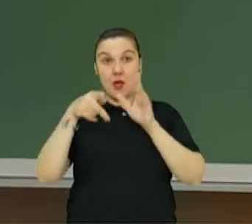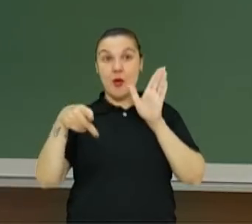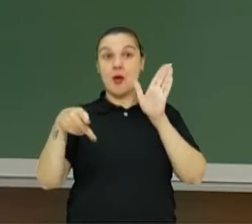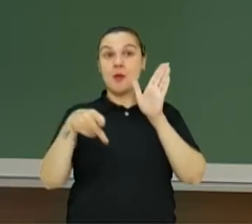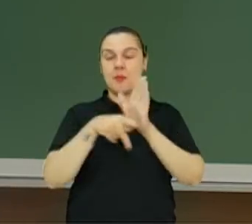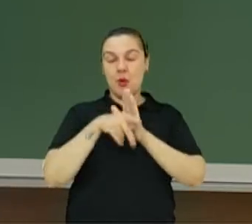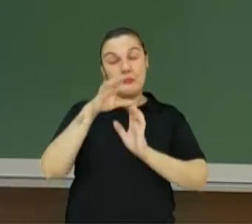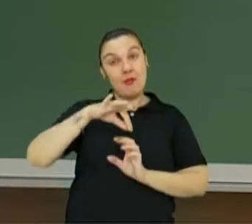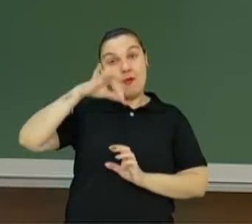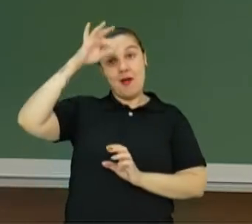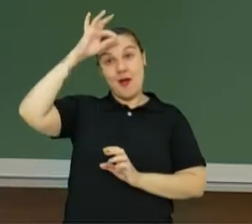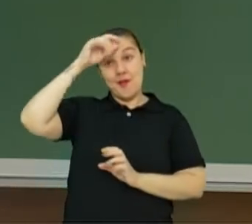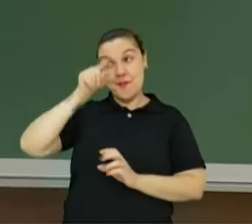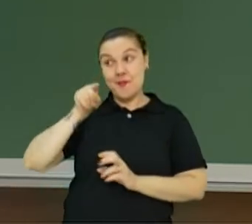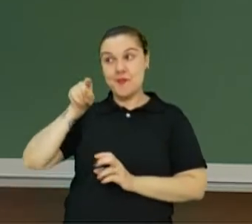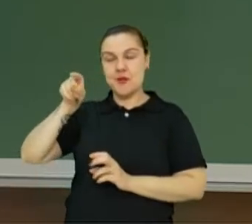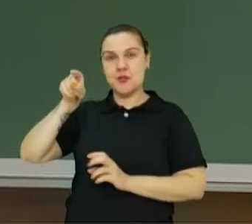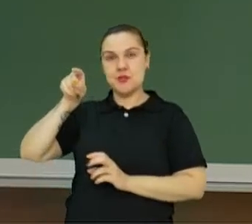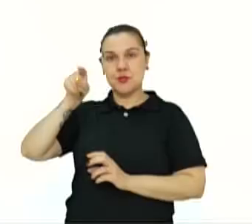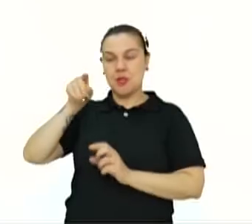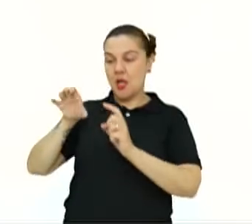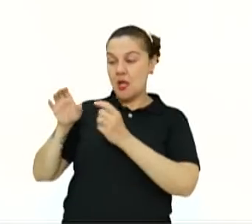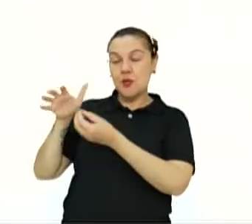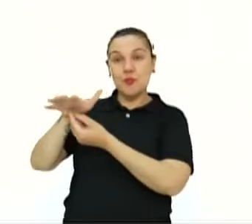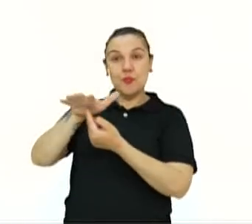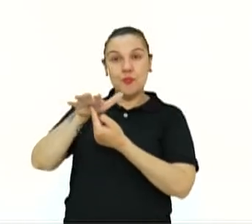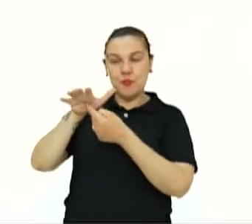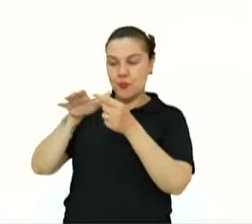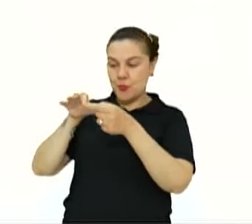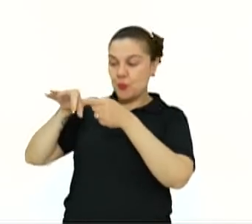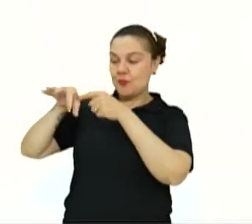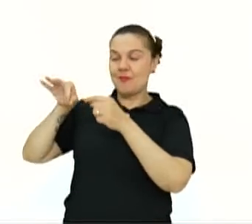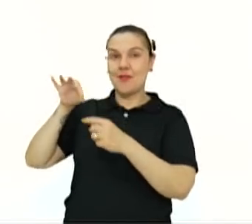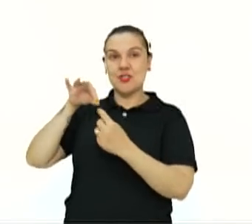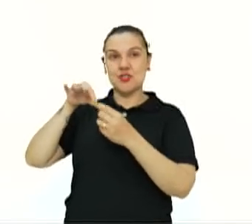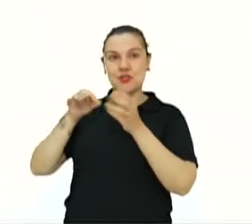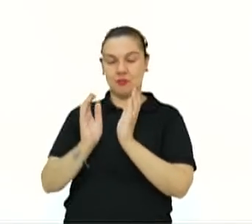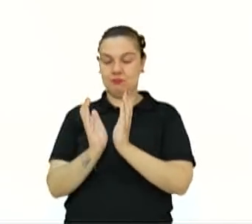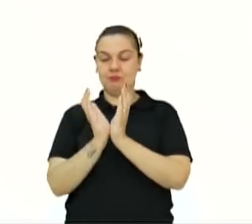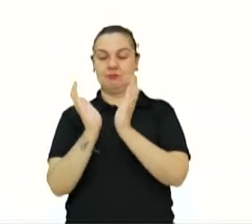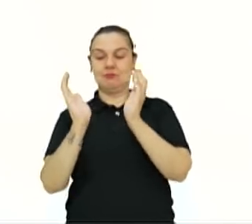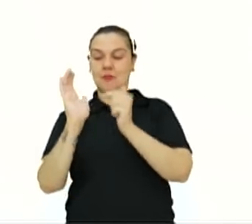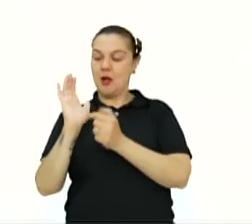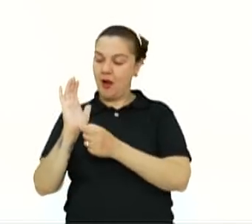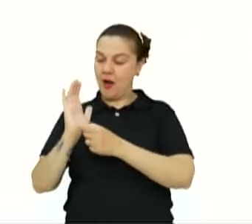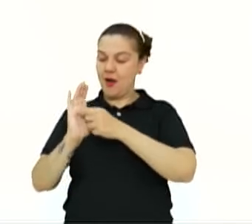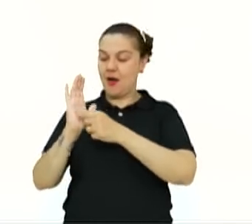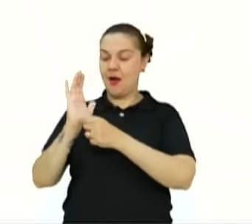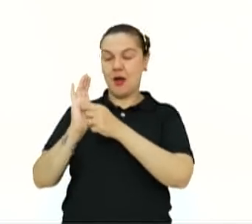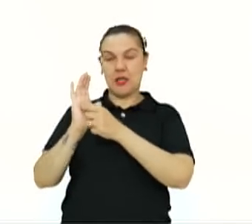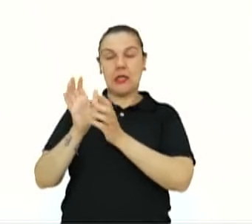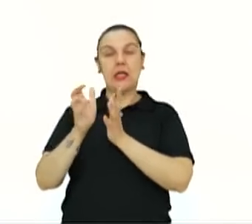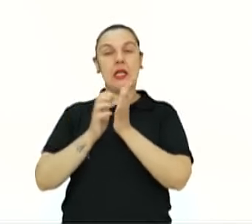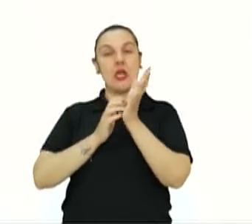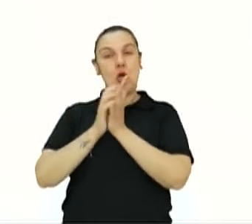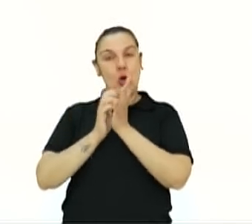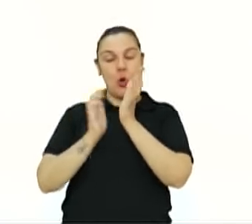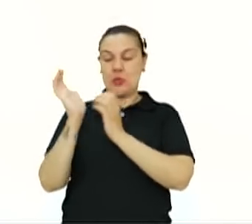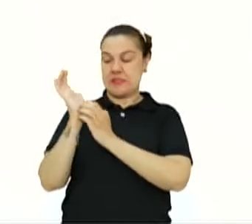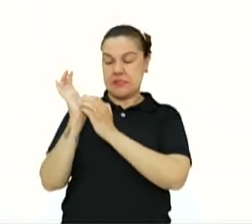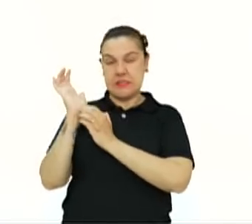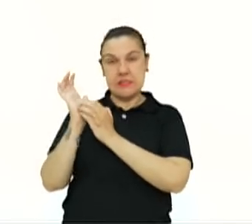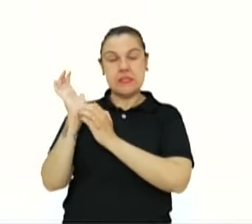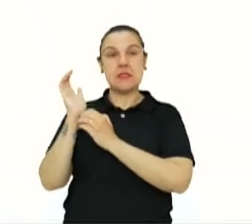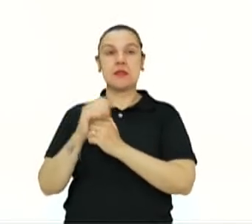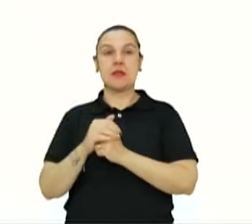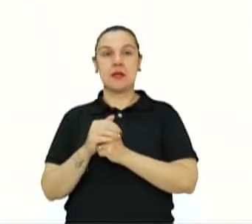candidíase vaginal. Essa em que o fungo fica alojado dentro da vagina da mulher, provoca aquela coceira, irritação